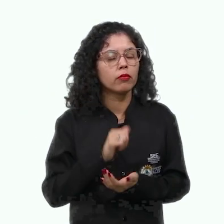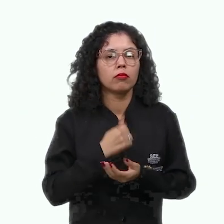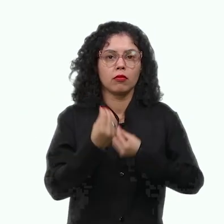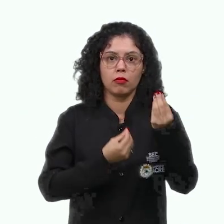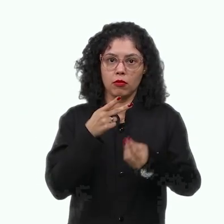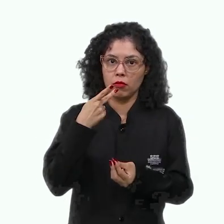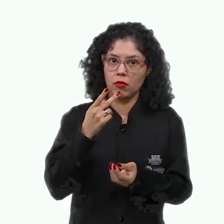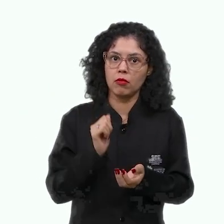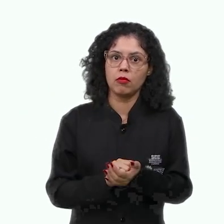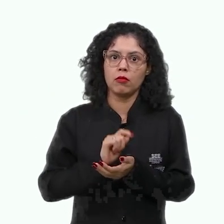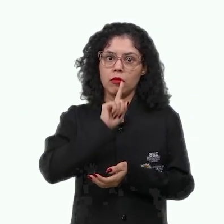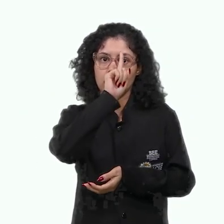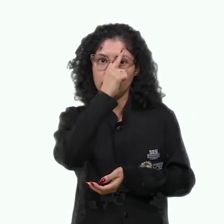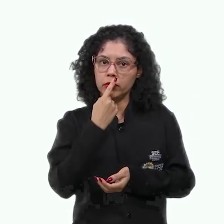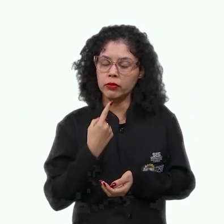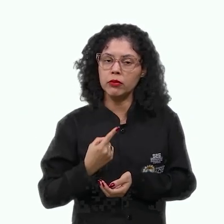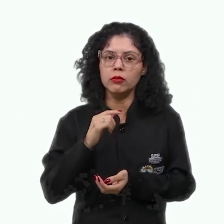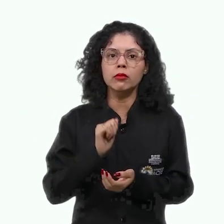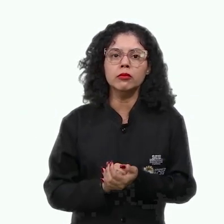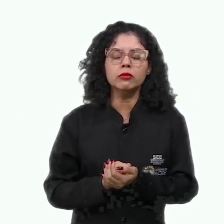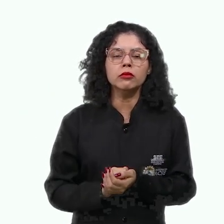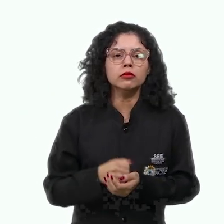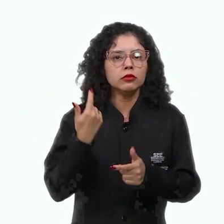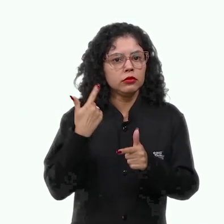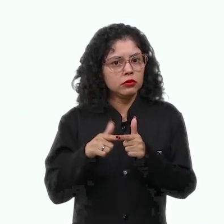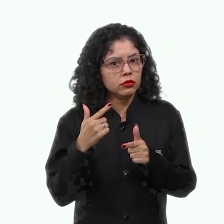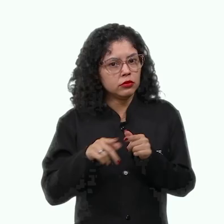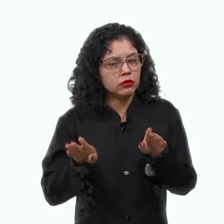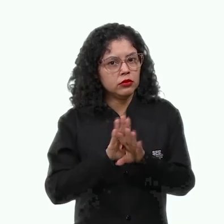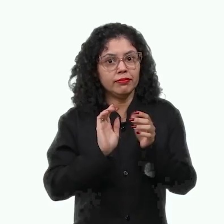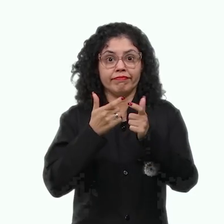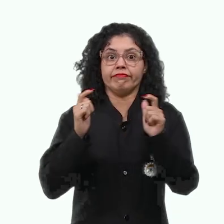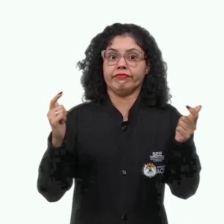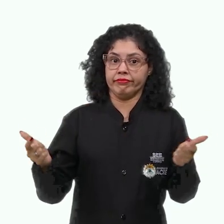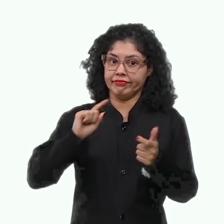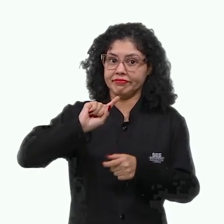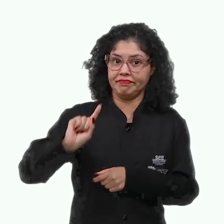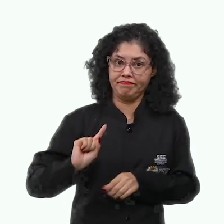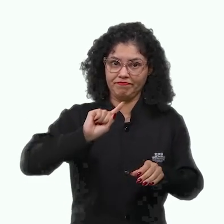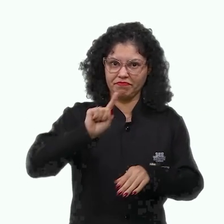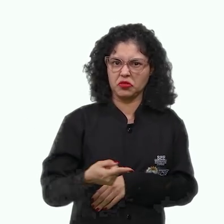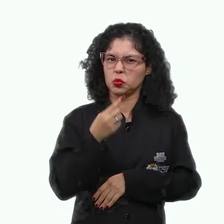falei, a broca de cana é uma praga que causa prejuízos milionários no setor